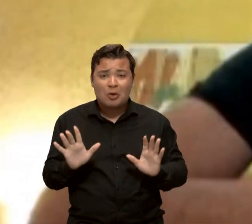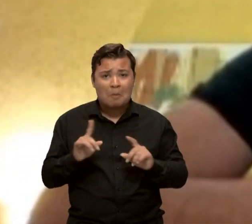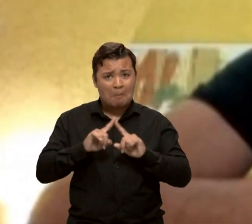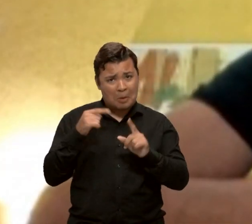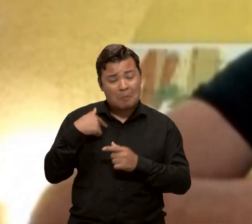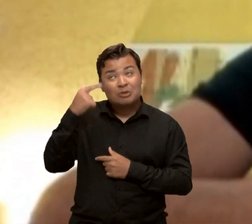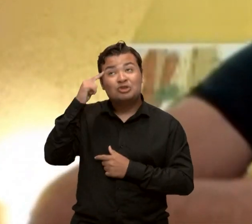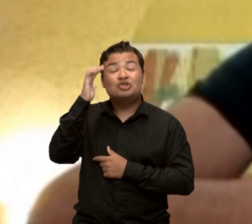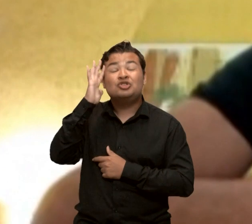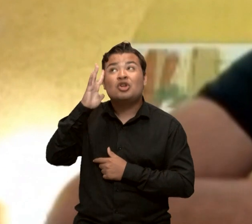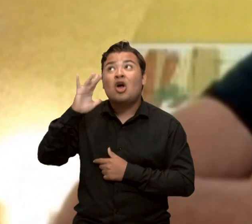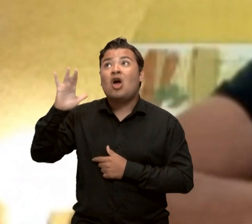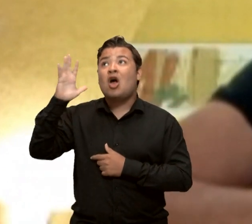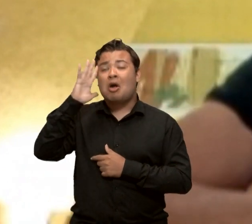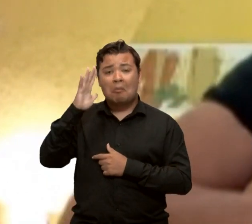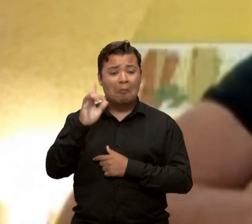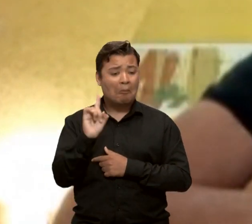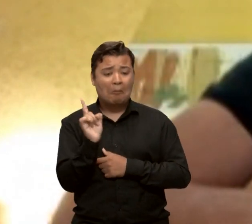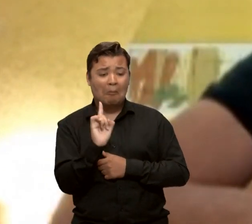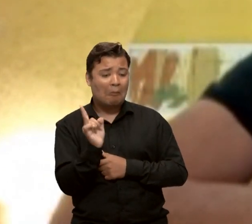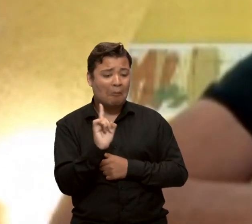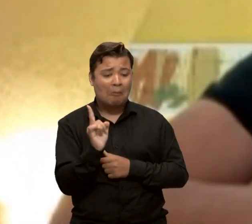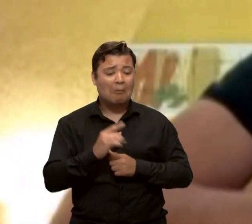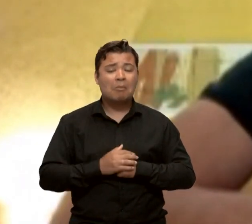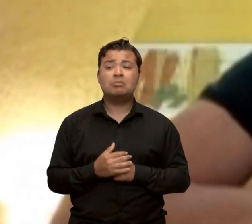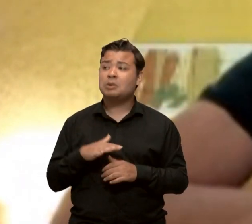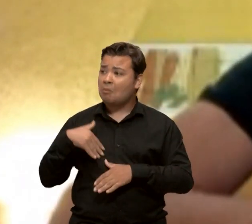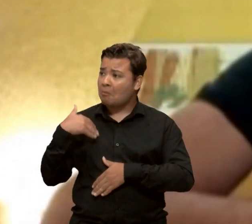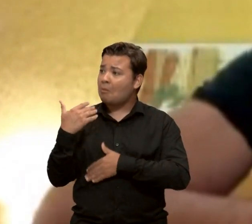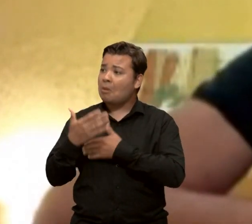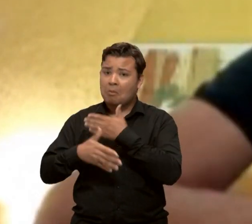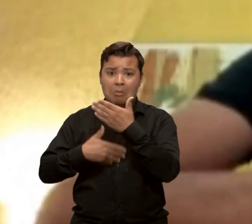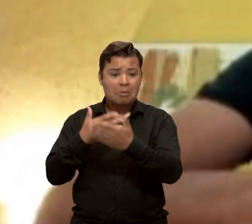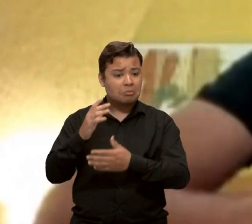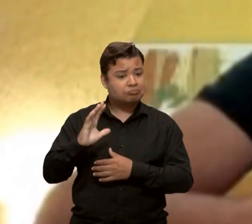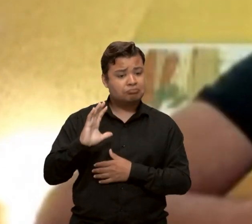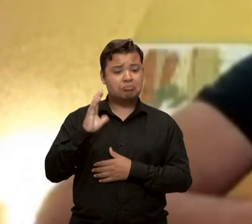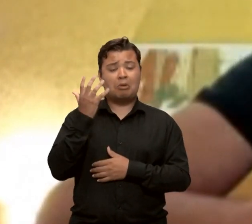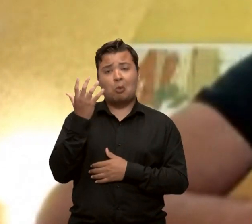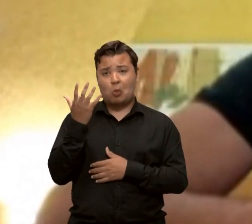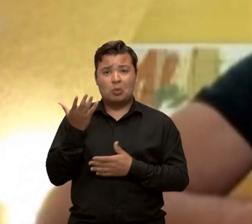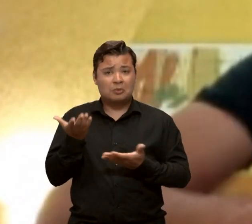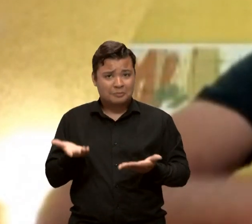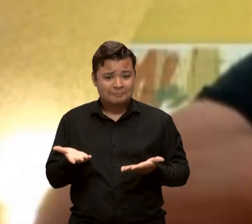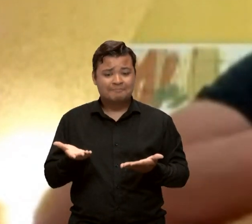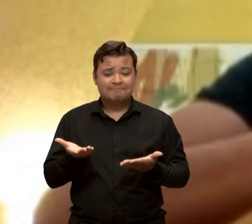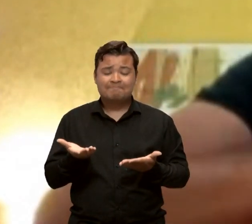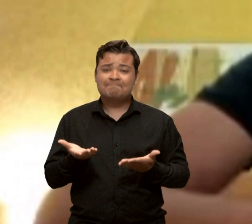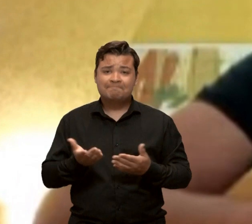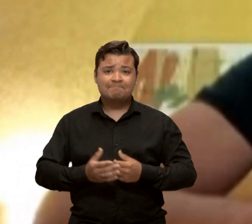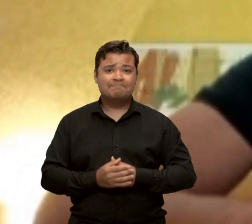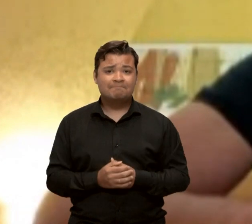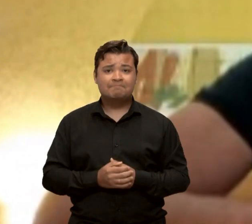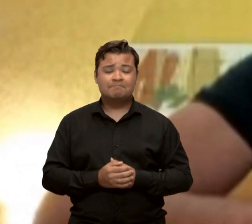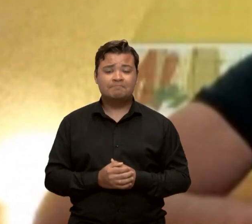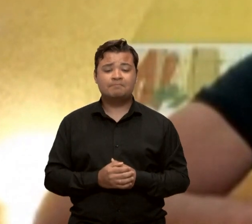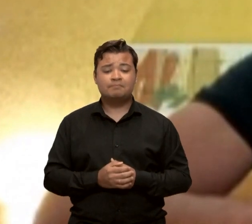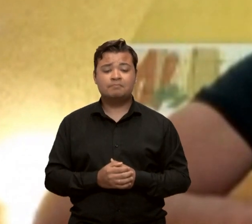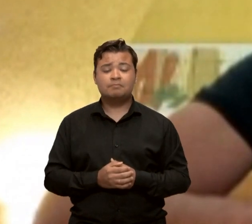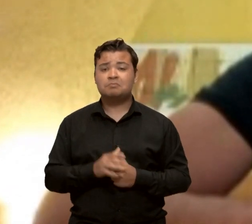nenhum sonho. Você entendeu? As coisas foram acontecendo, né, de maneira